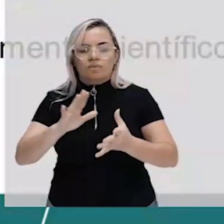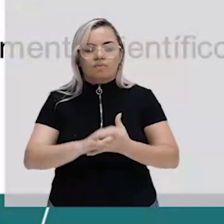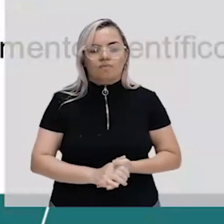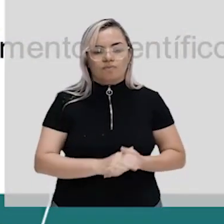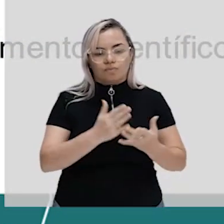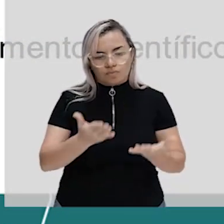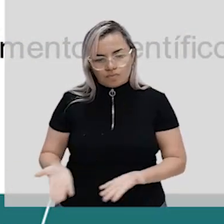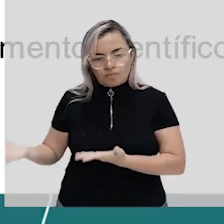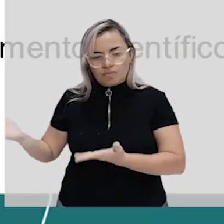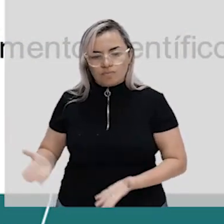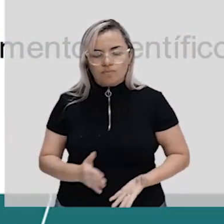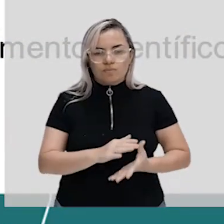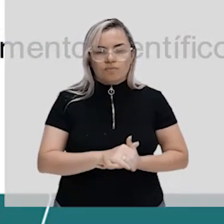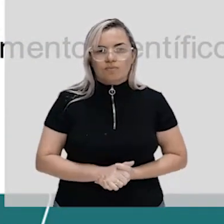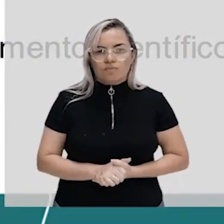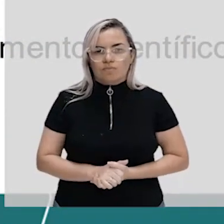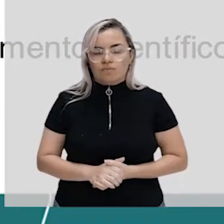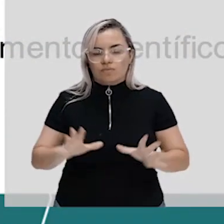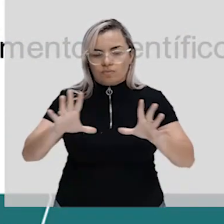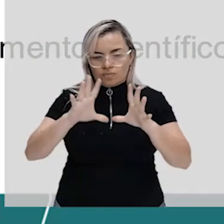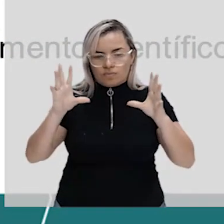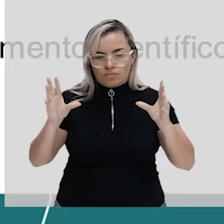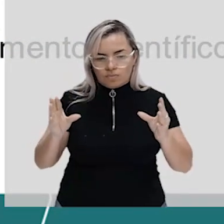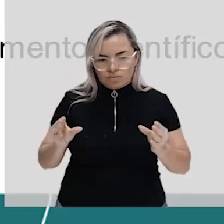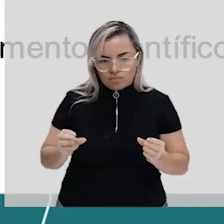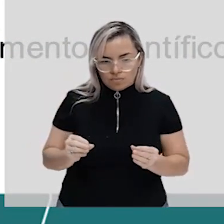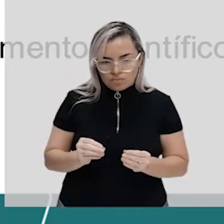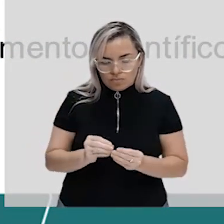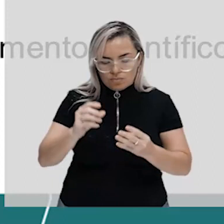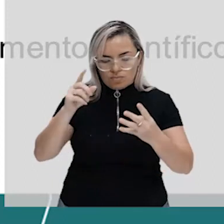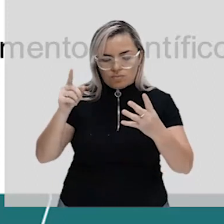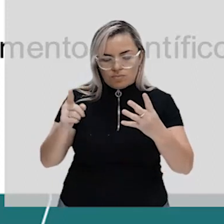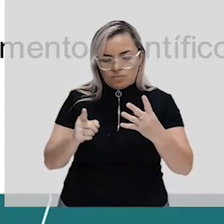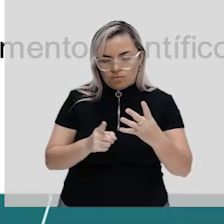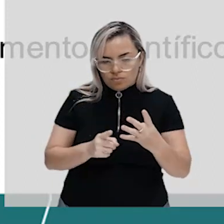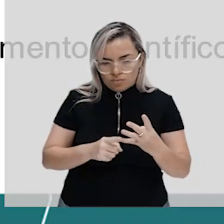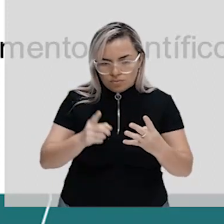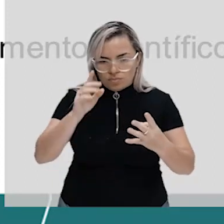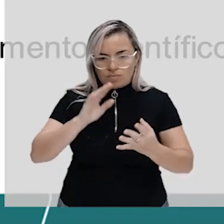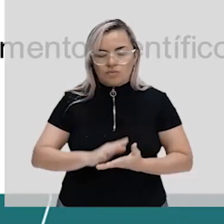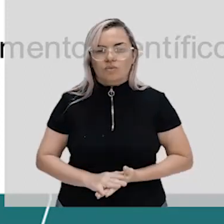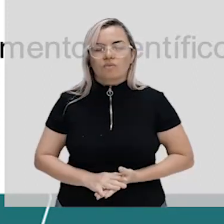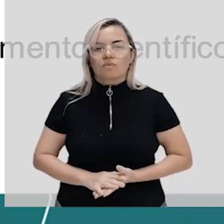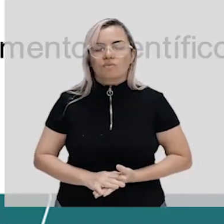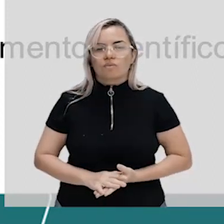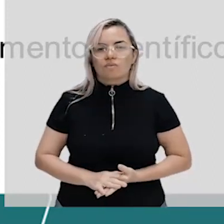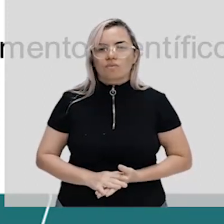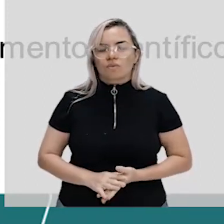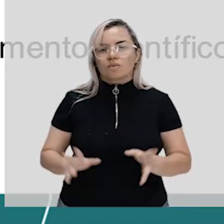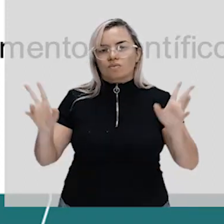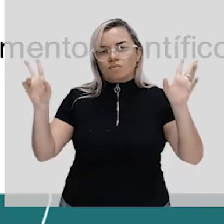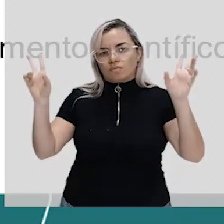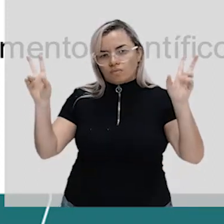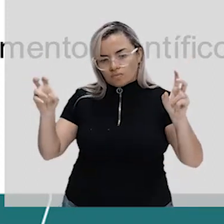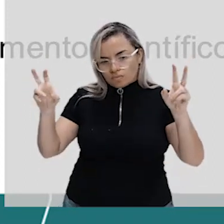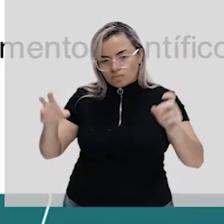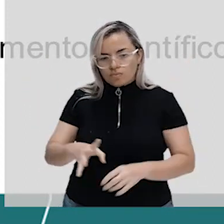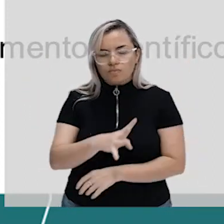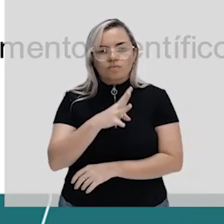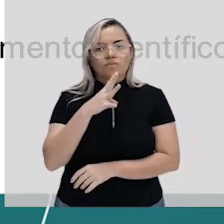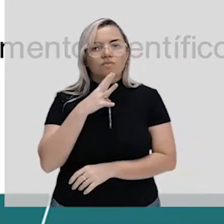então. Último tópico da nossa aula, reta final. Vamos tratar sobre o